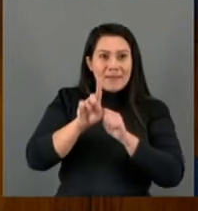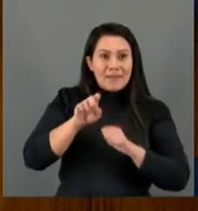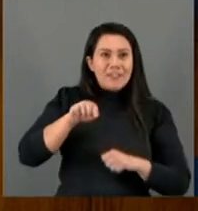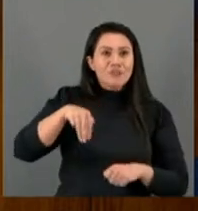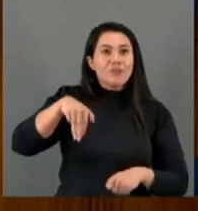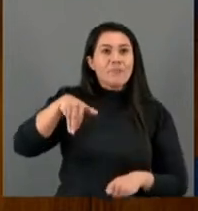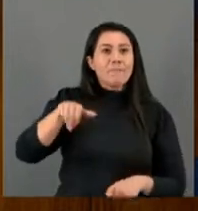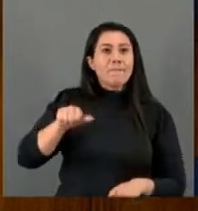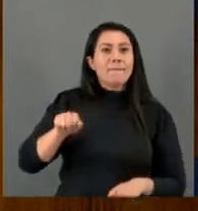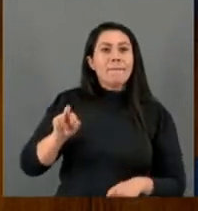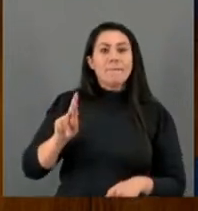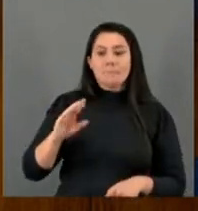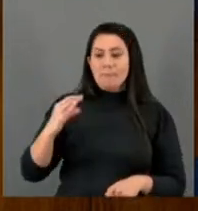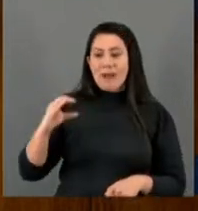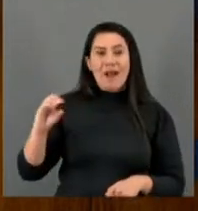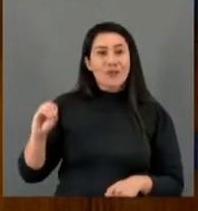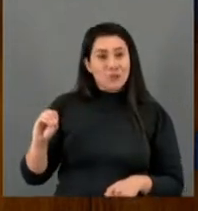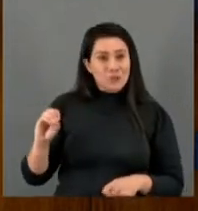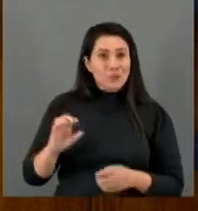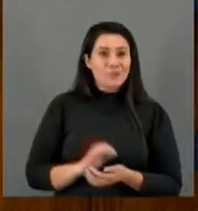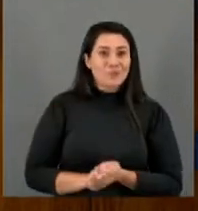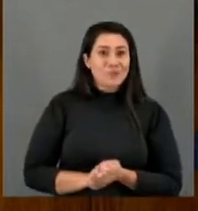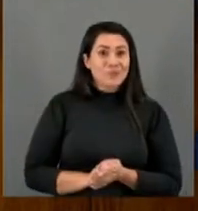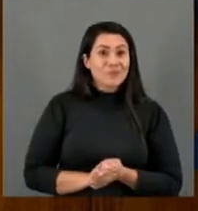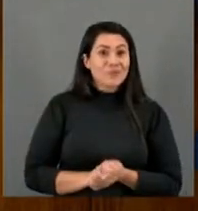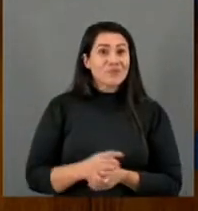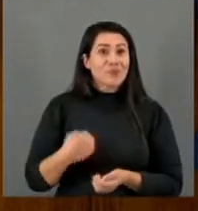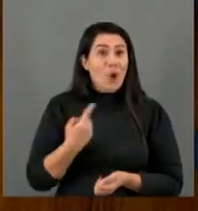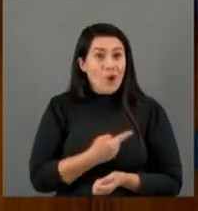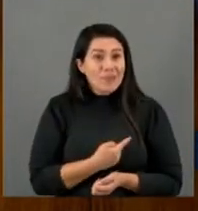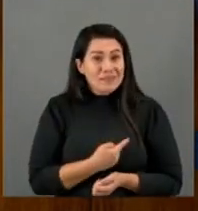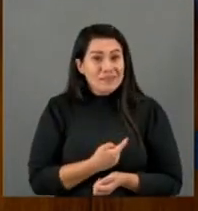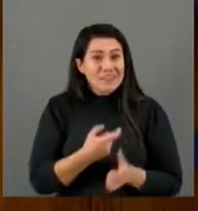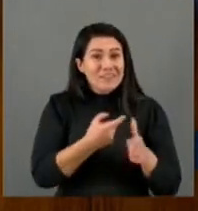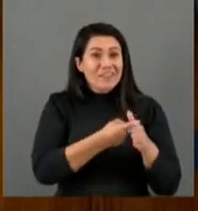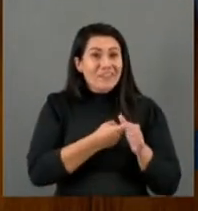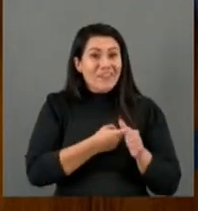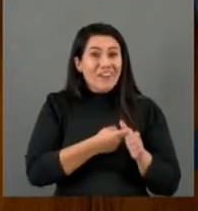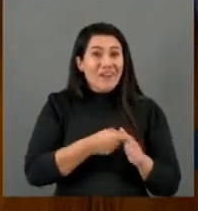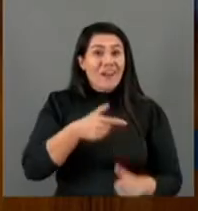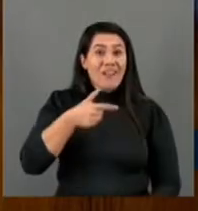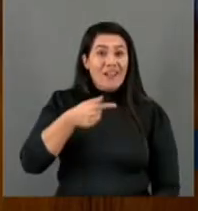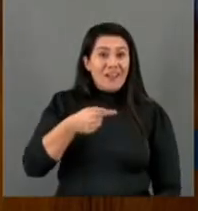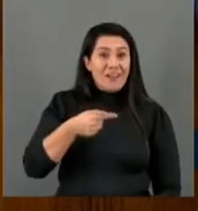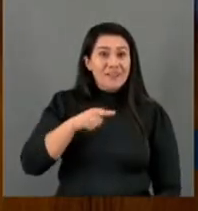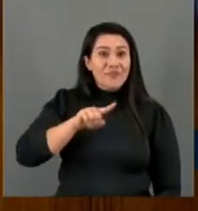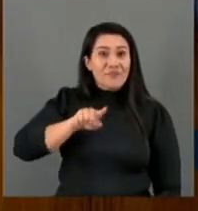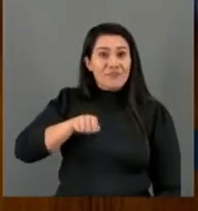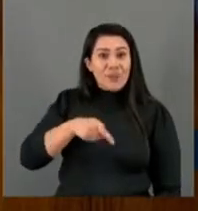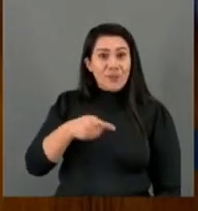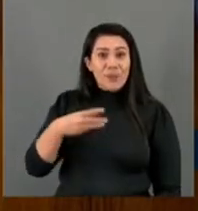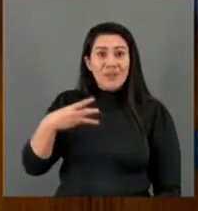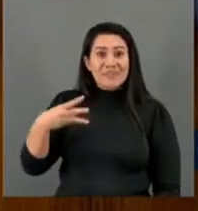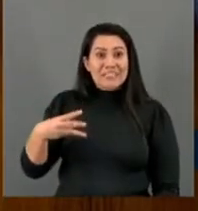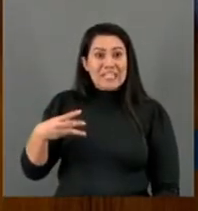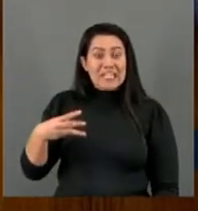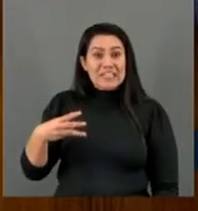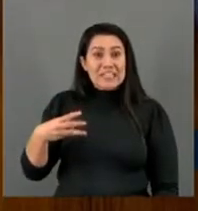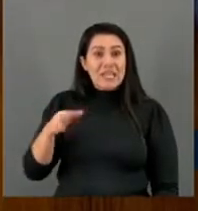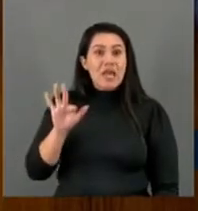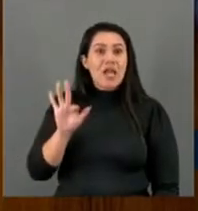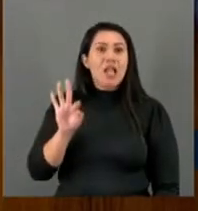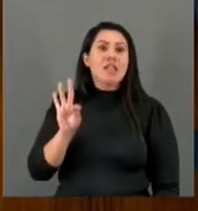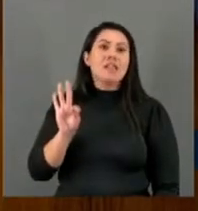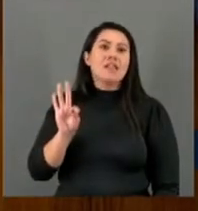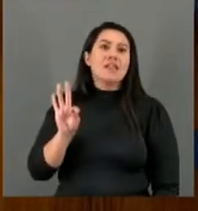7,3 trilhões de reais. Março desse ano, 7 trilhões